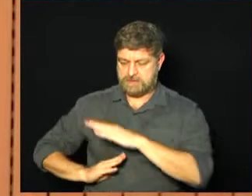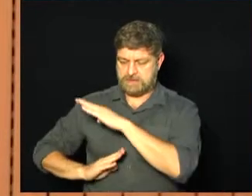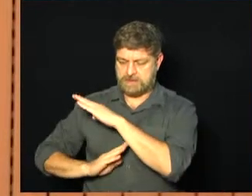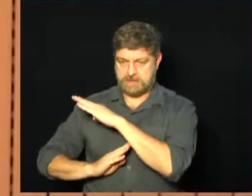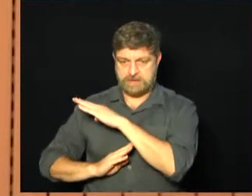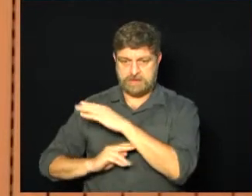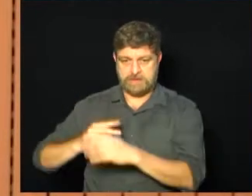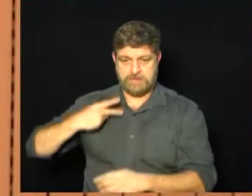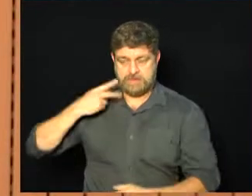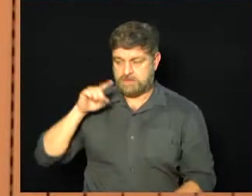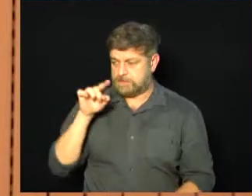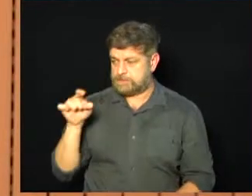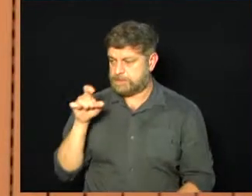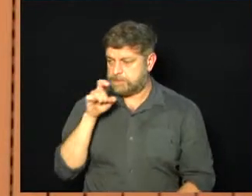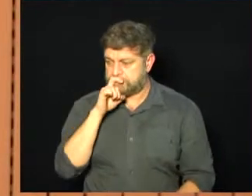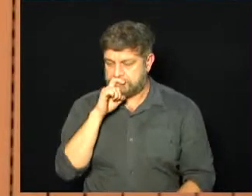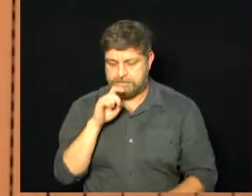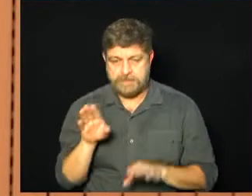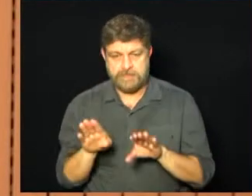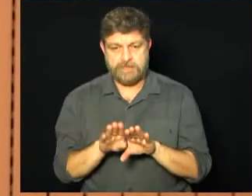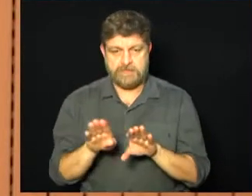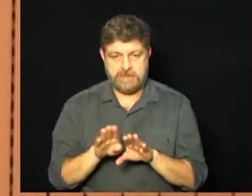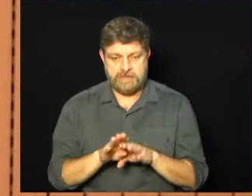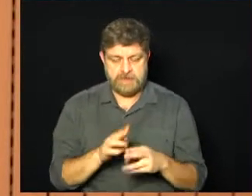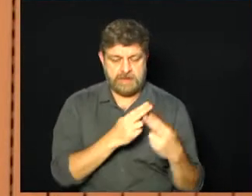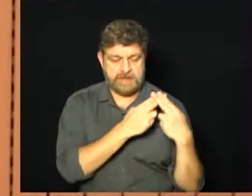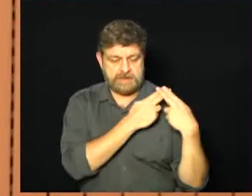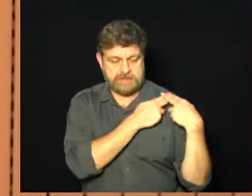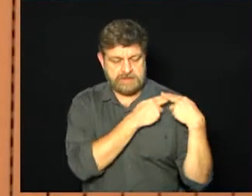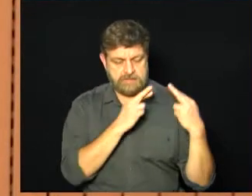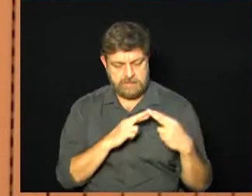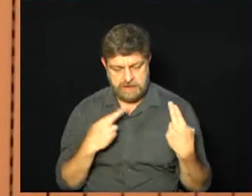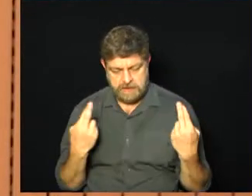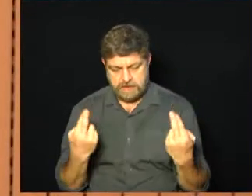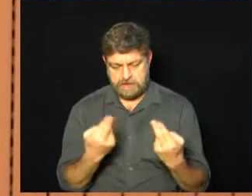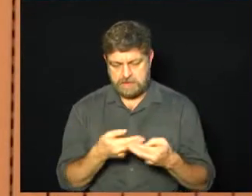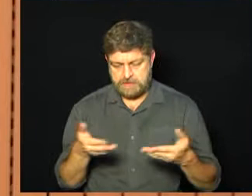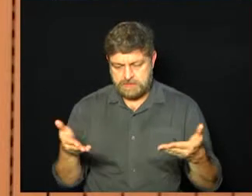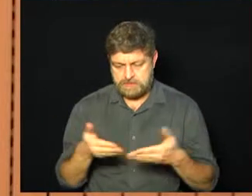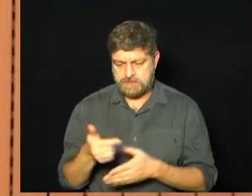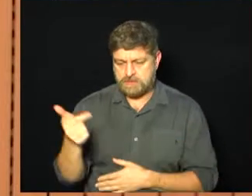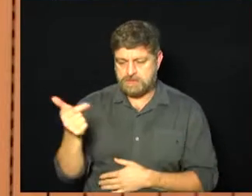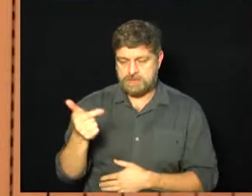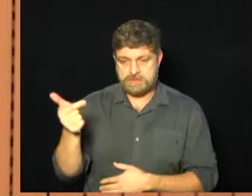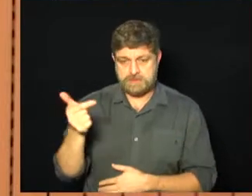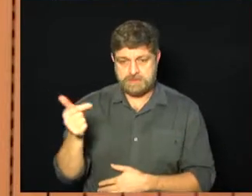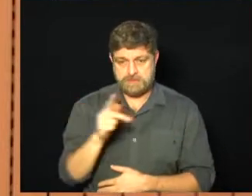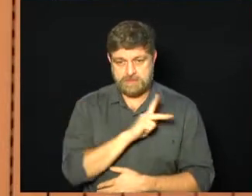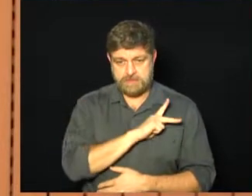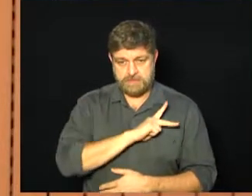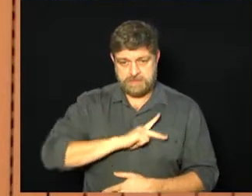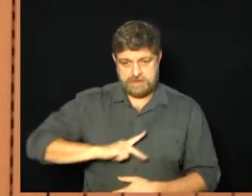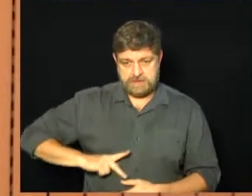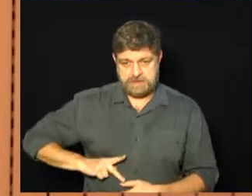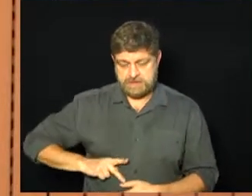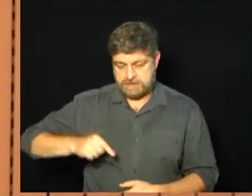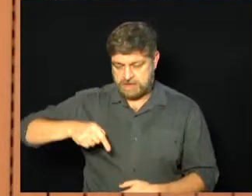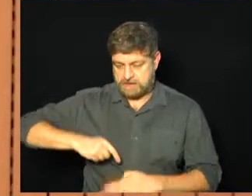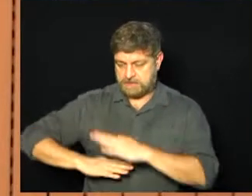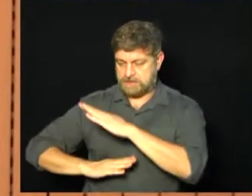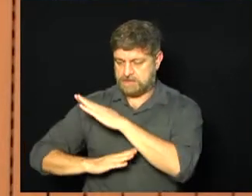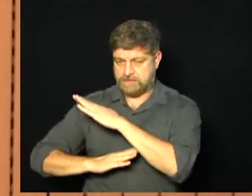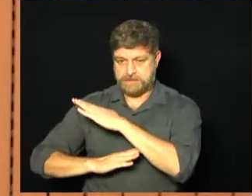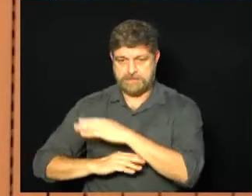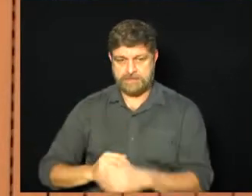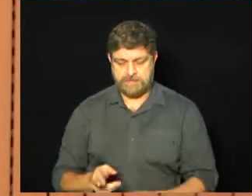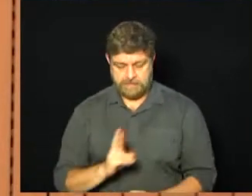vereador Zé Carlos, e para presidir esta reunião solene, o segundo vice-presidente desta casa, vereador Luiz